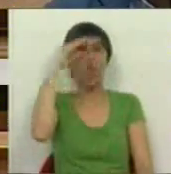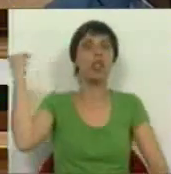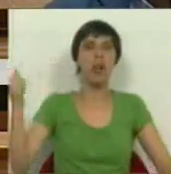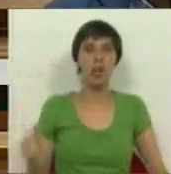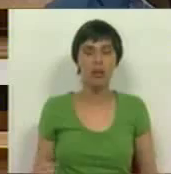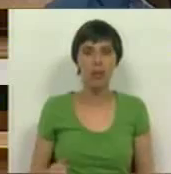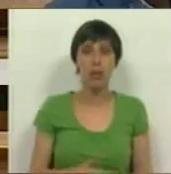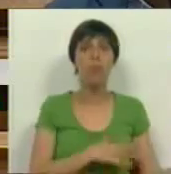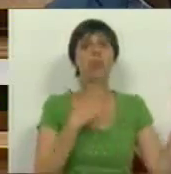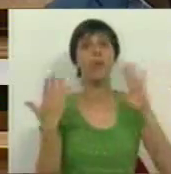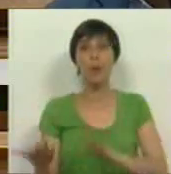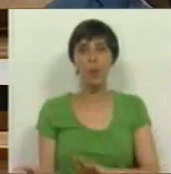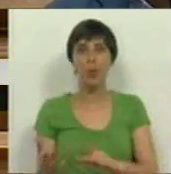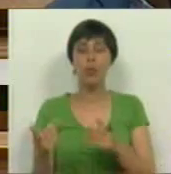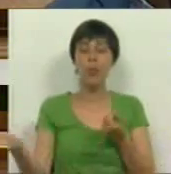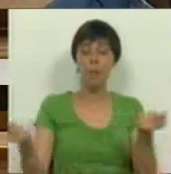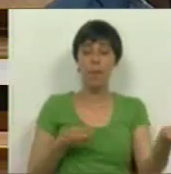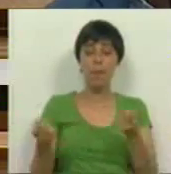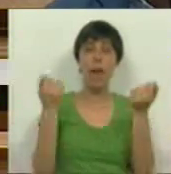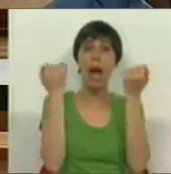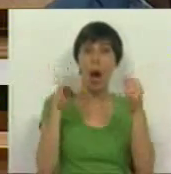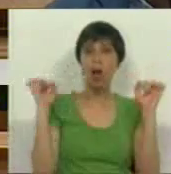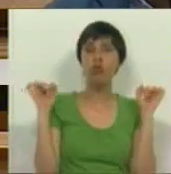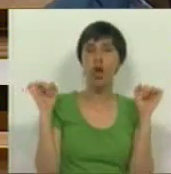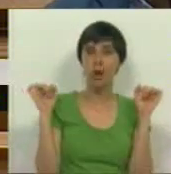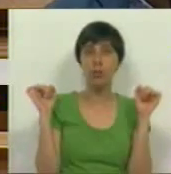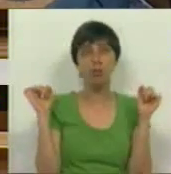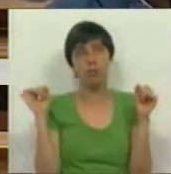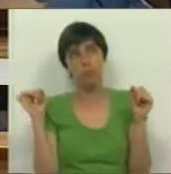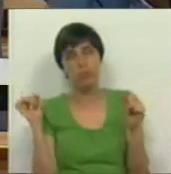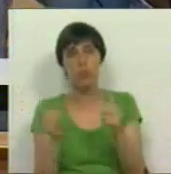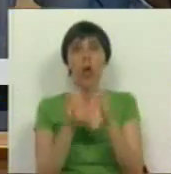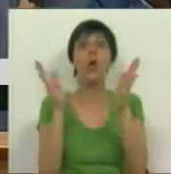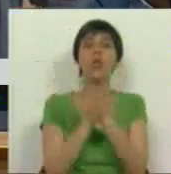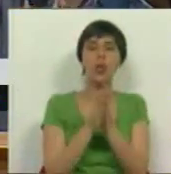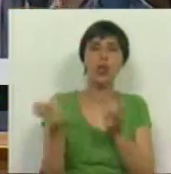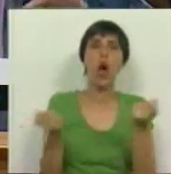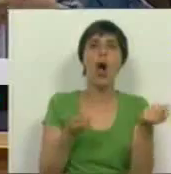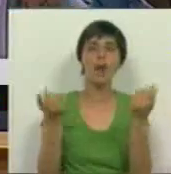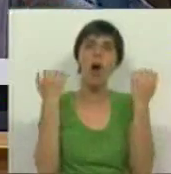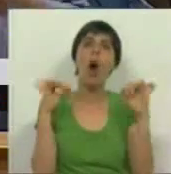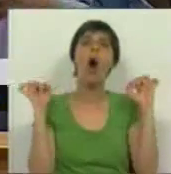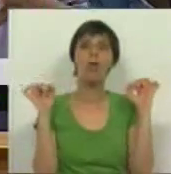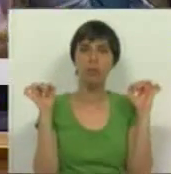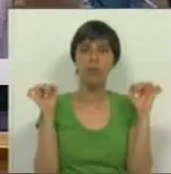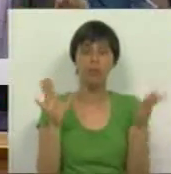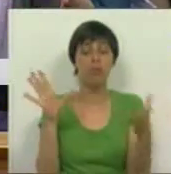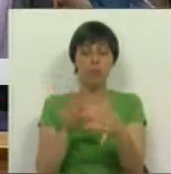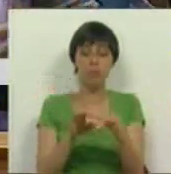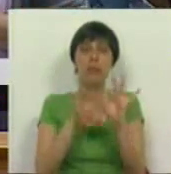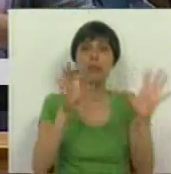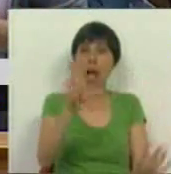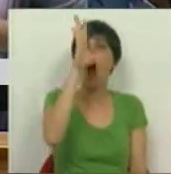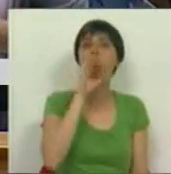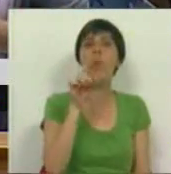distraídos. Por outro lado, os organismos autónomos, bem, todos os organismos autónomos, reportam como o